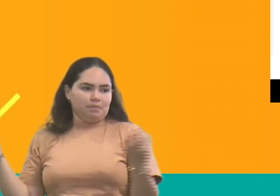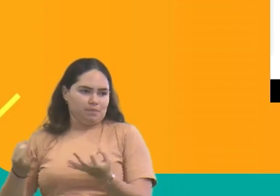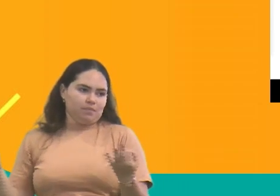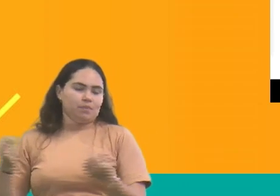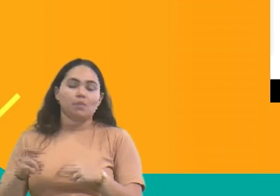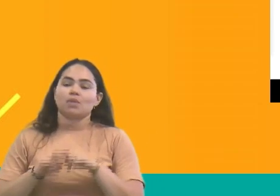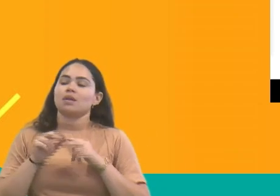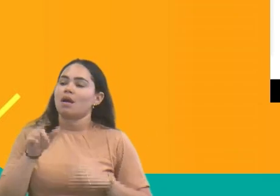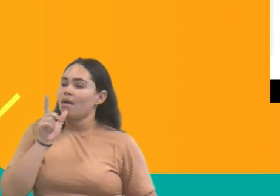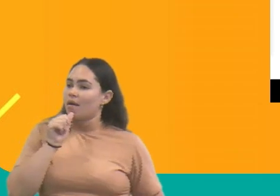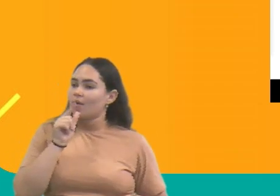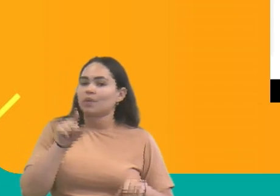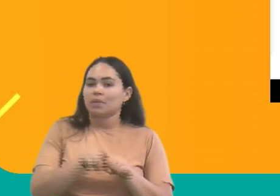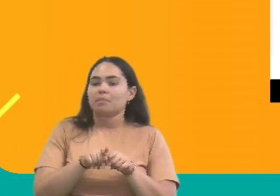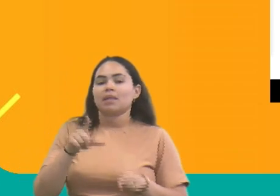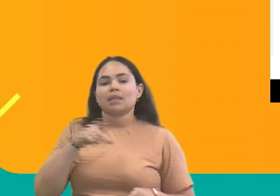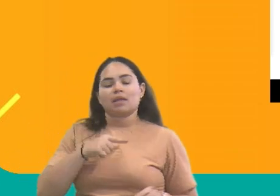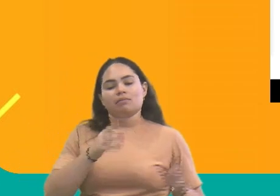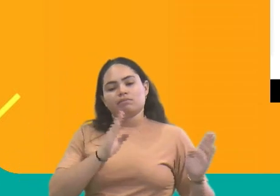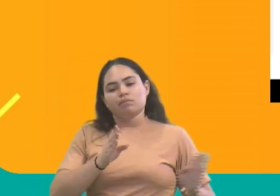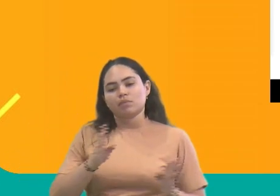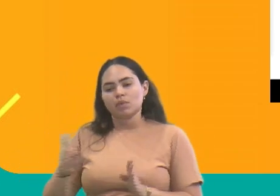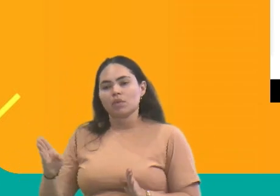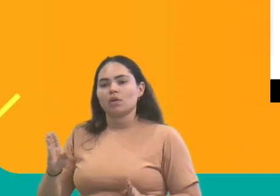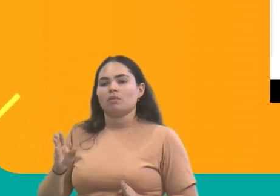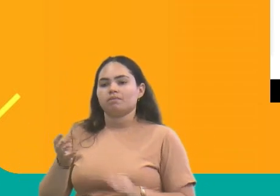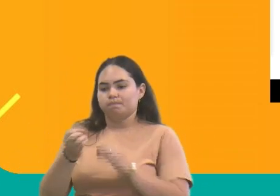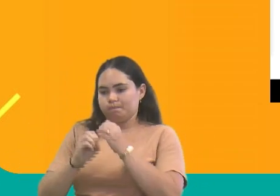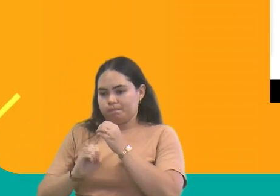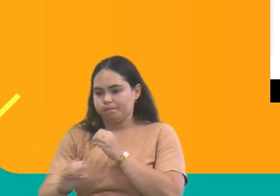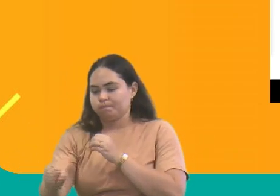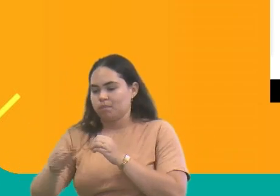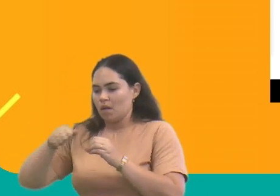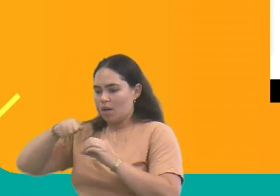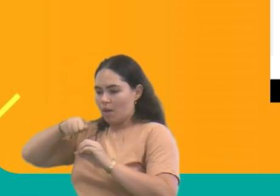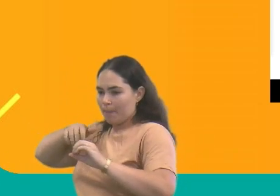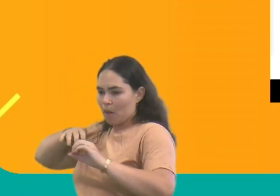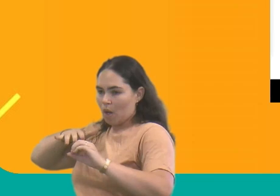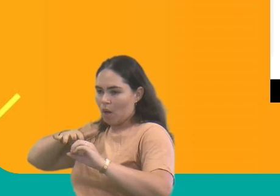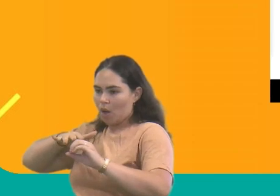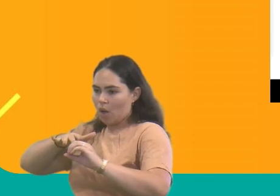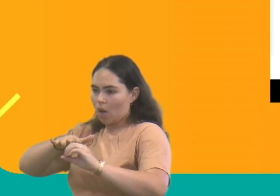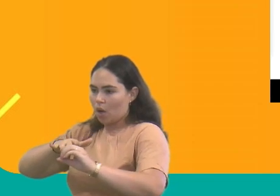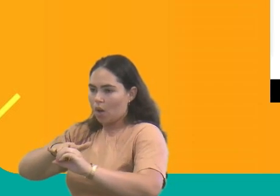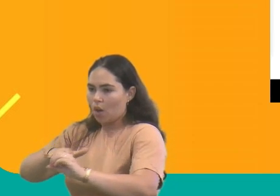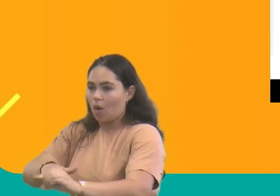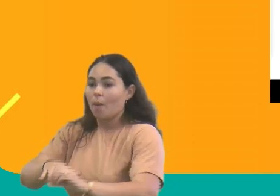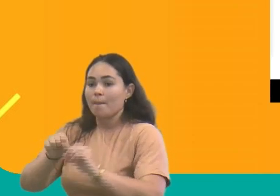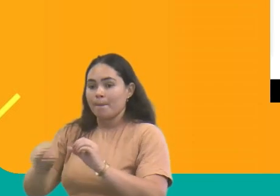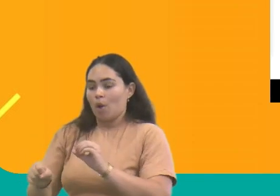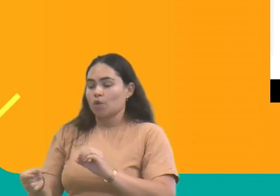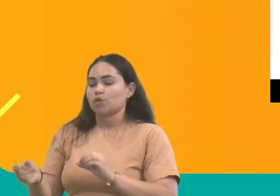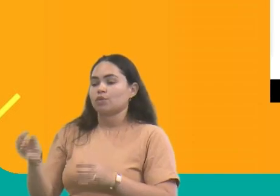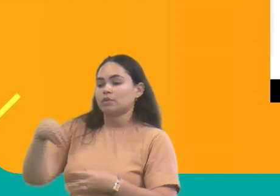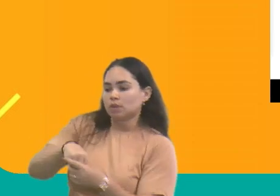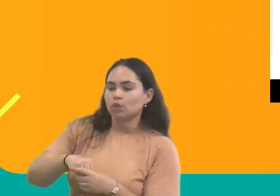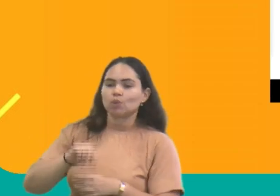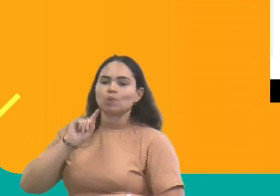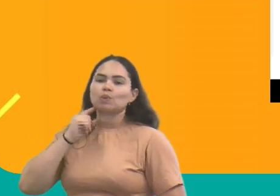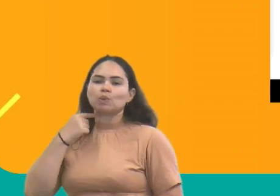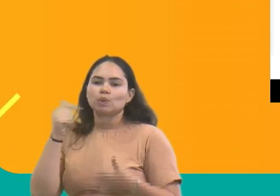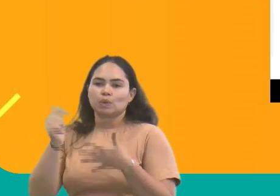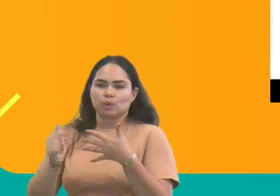Essa água também ela passa por canais até chegar na estação, que ela também pode sofrer contaminações. Okay? E aí, com isso, o que é que a